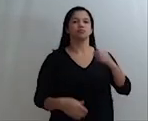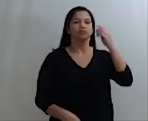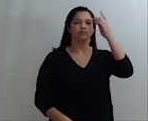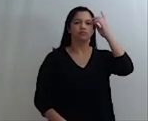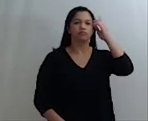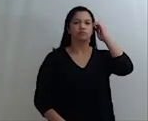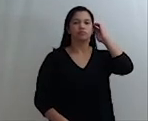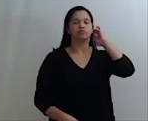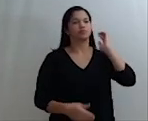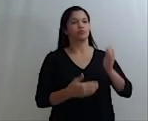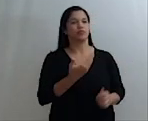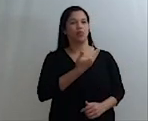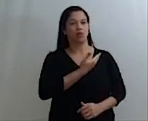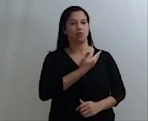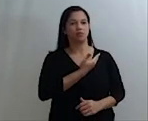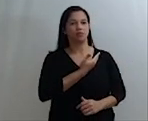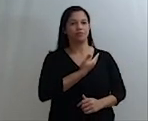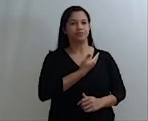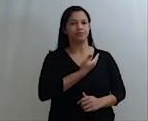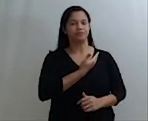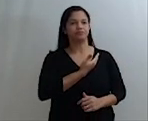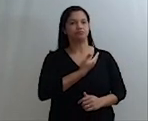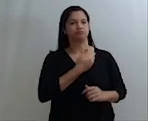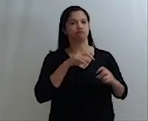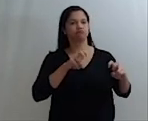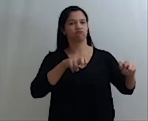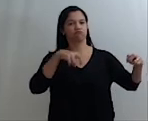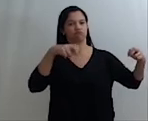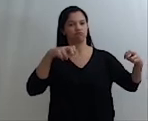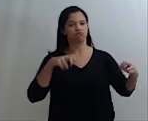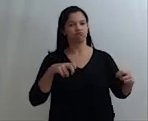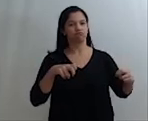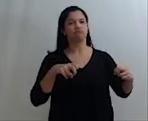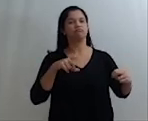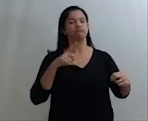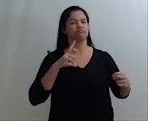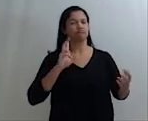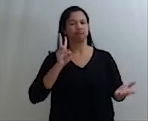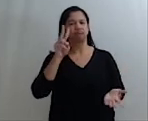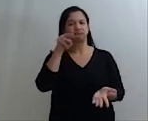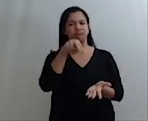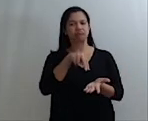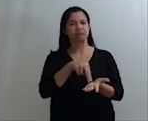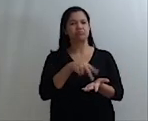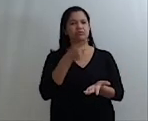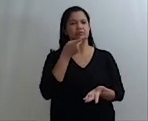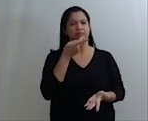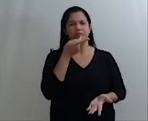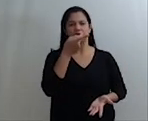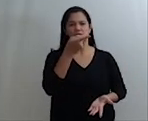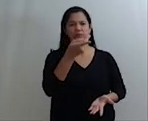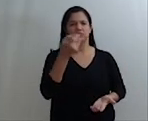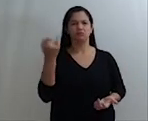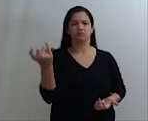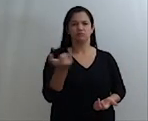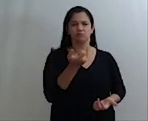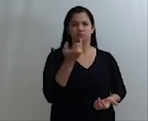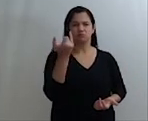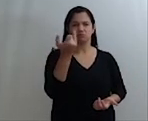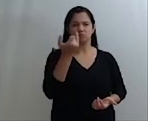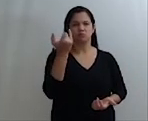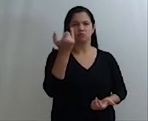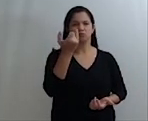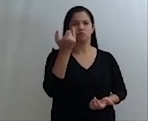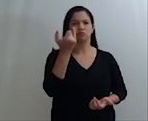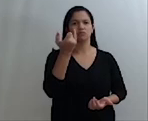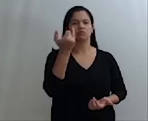aqui trouxe elementos importantes para nós também Saúdo Dr José adones né falou em